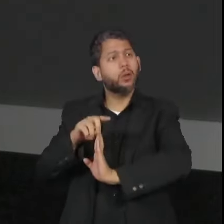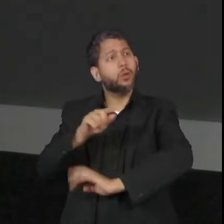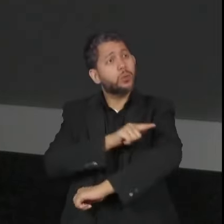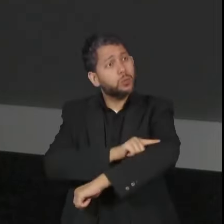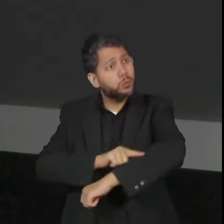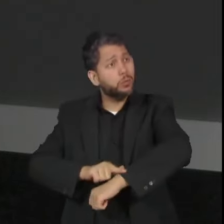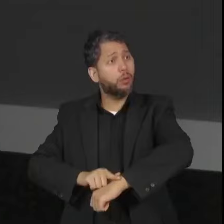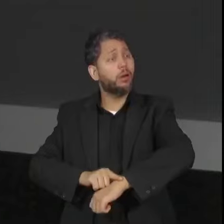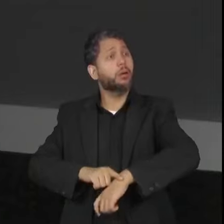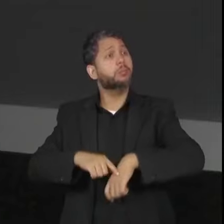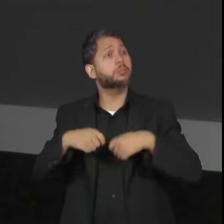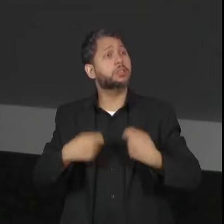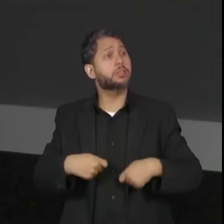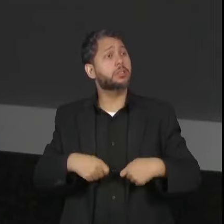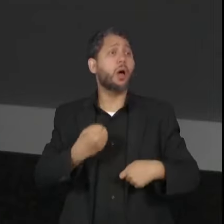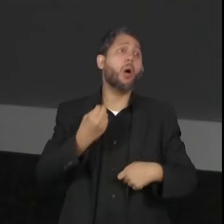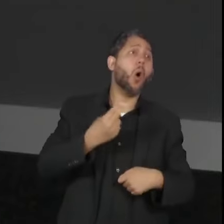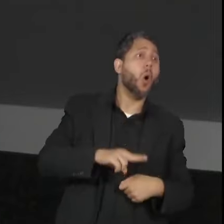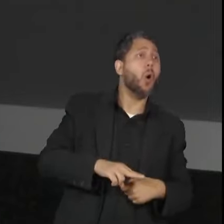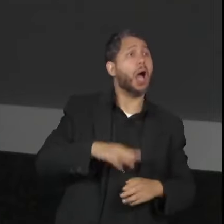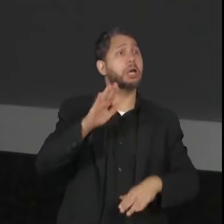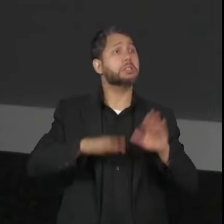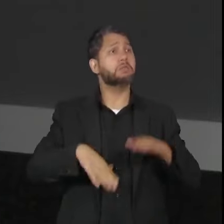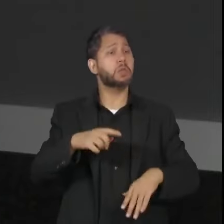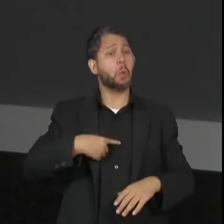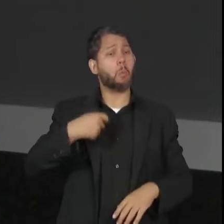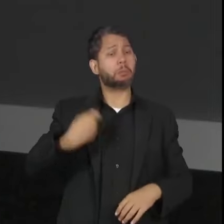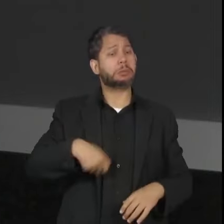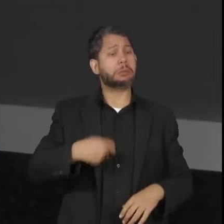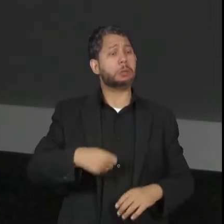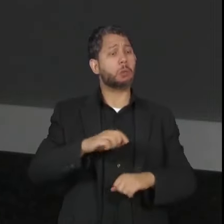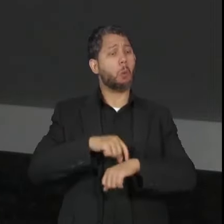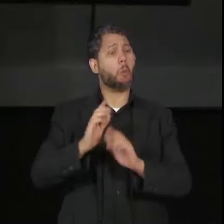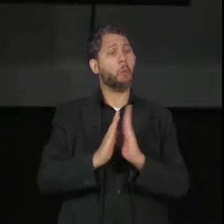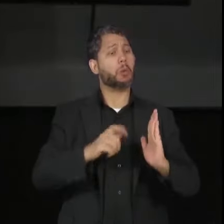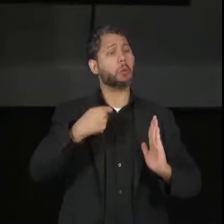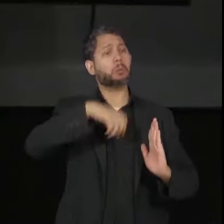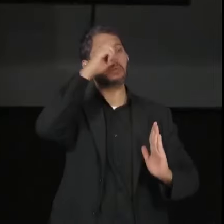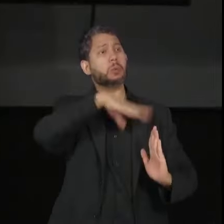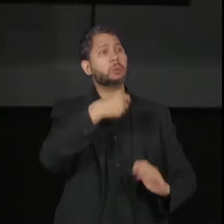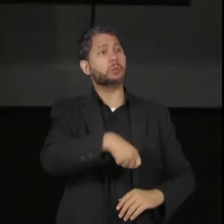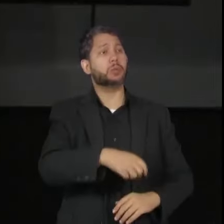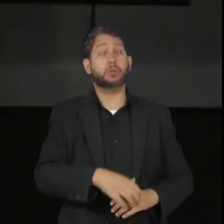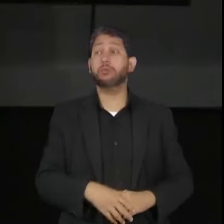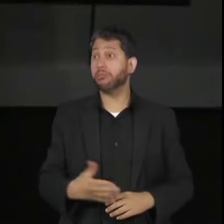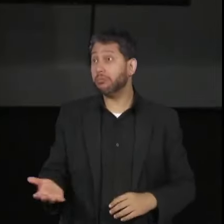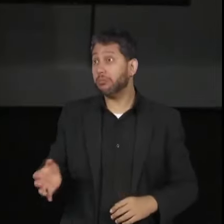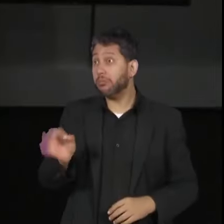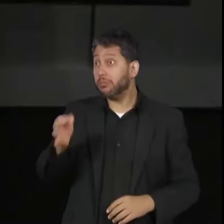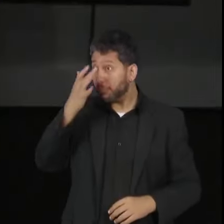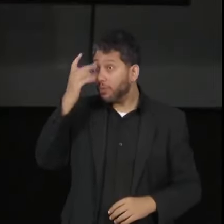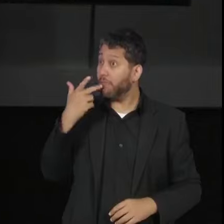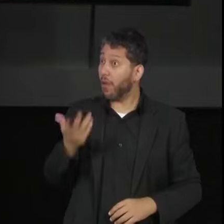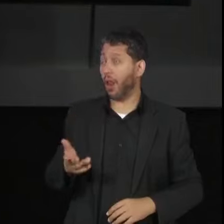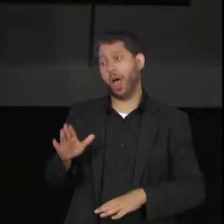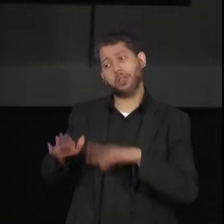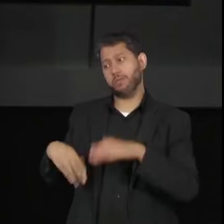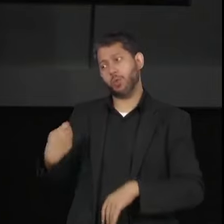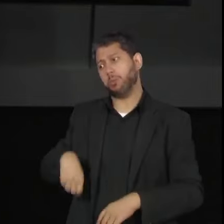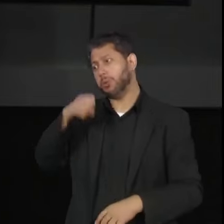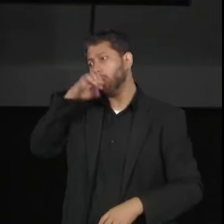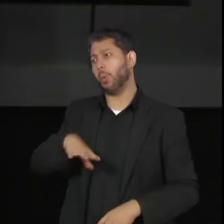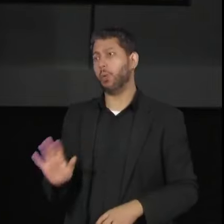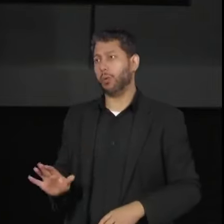torna uma necessidade? Eu preciso ser mais duro em todos os momentos? Sim, tem gente que inclusive fala isso, né, usando